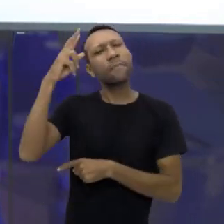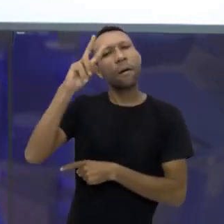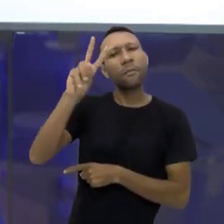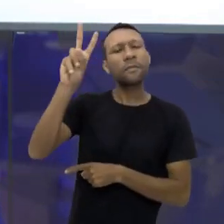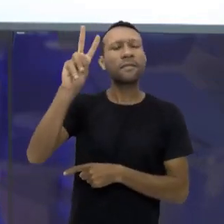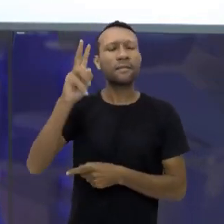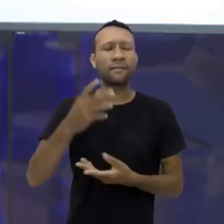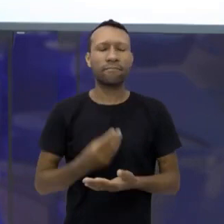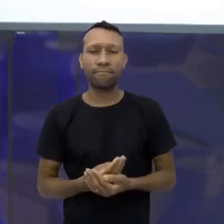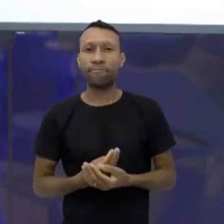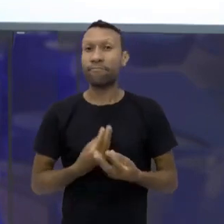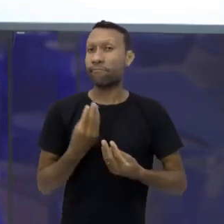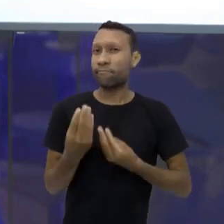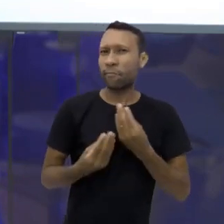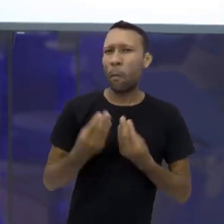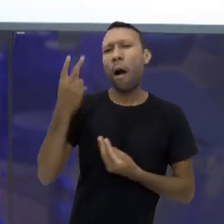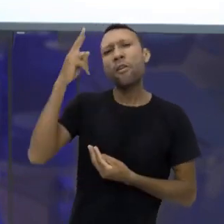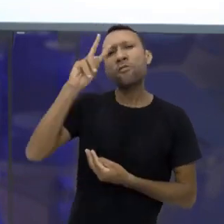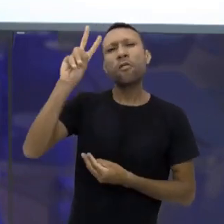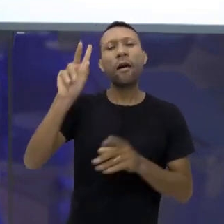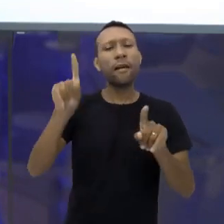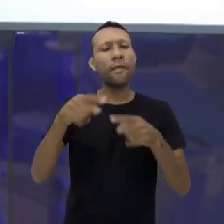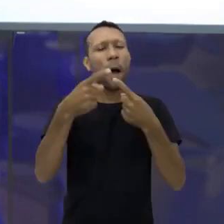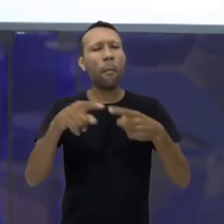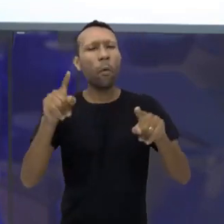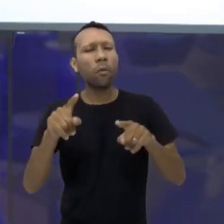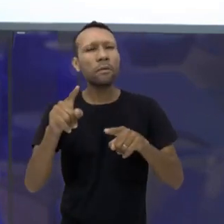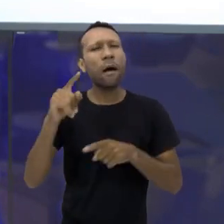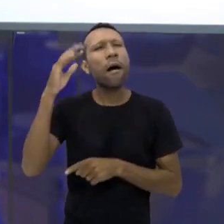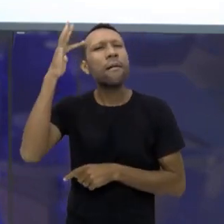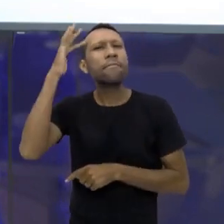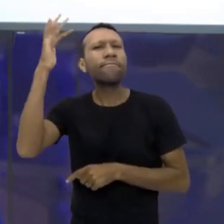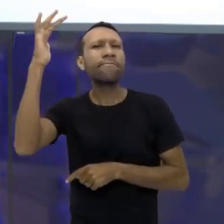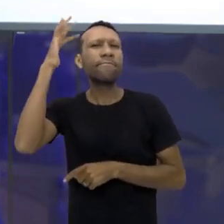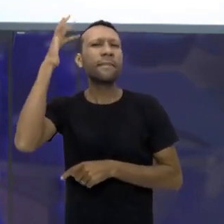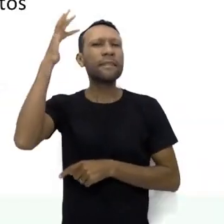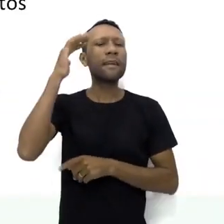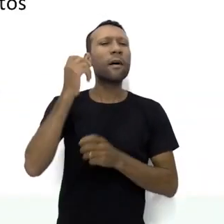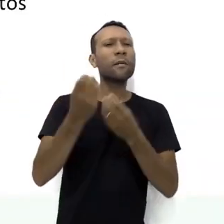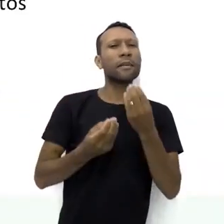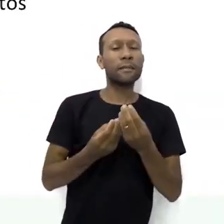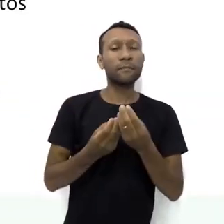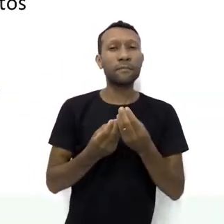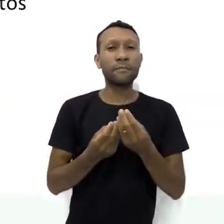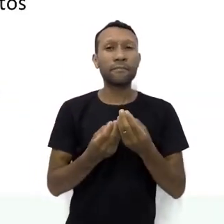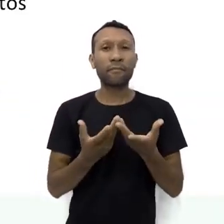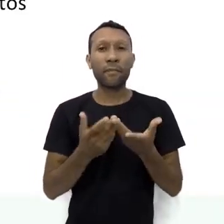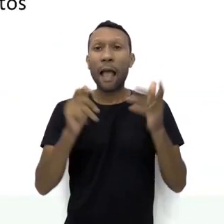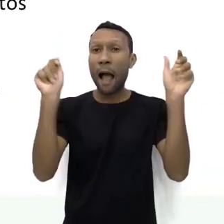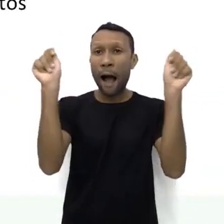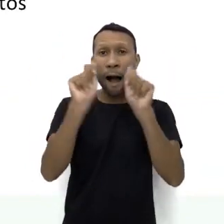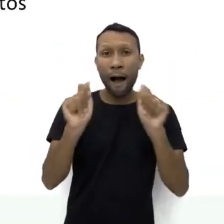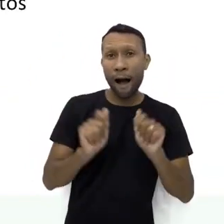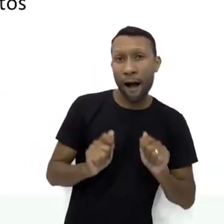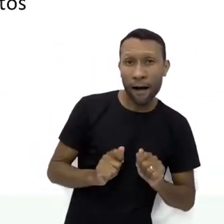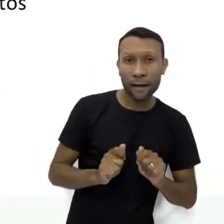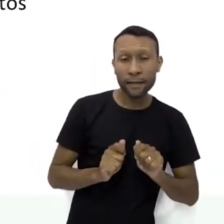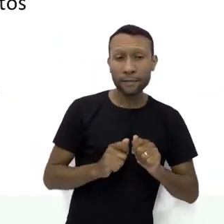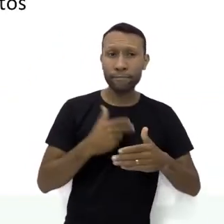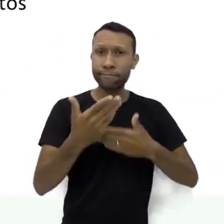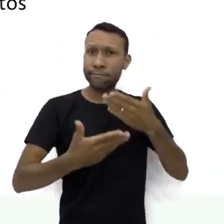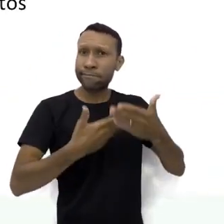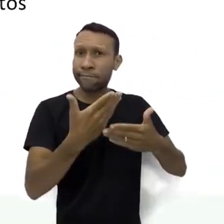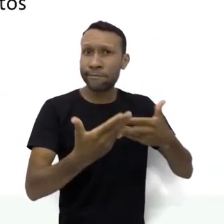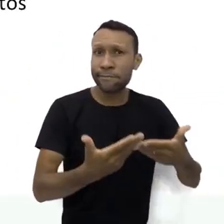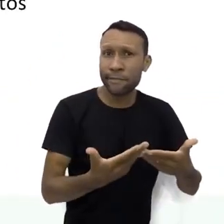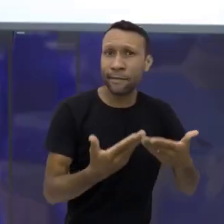conhecer um pouquinho sobre a história da música, vamos refletir sobre esse pensamento. A arte não reproduz o que vemos, ela